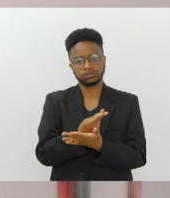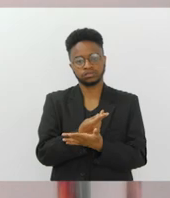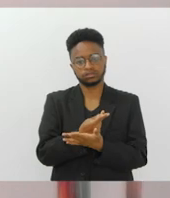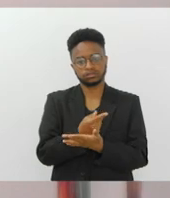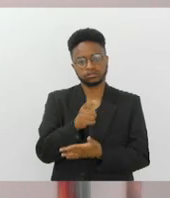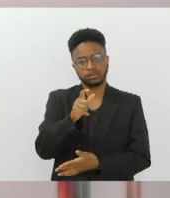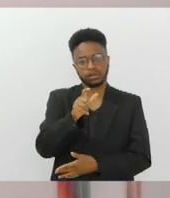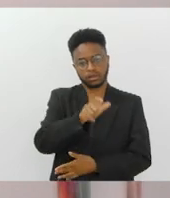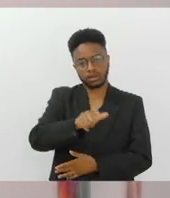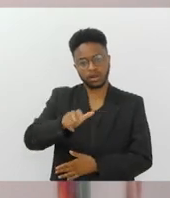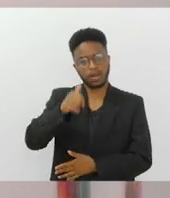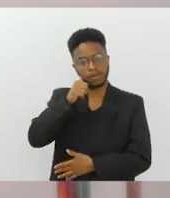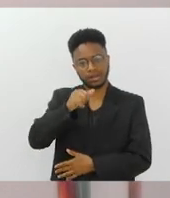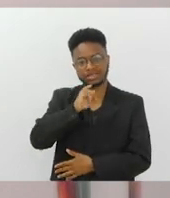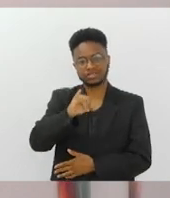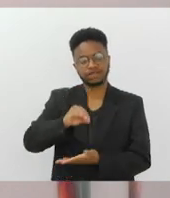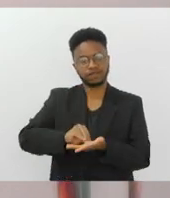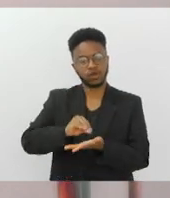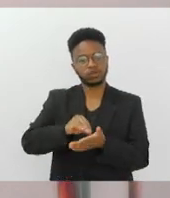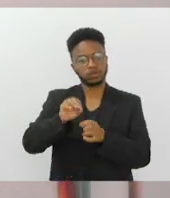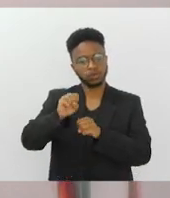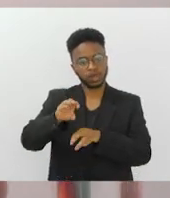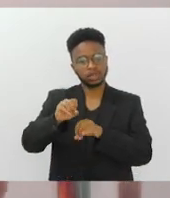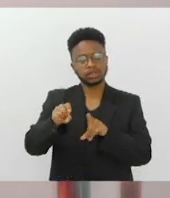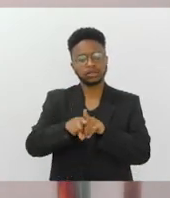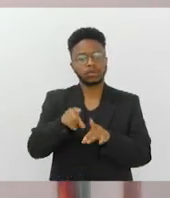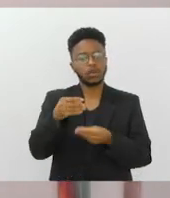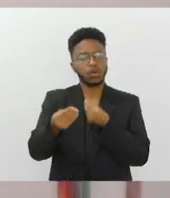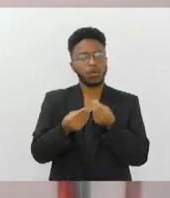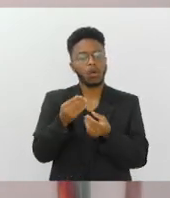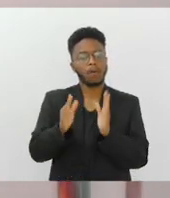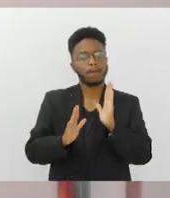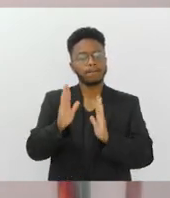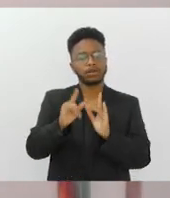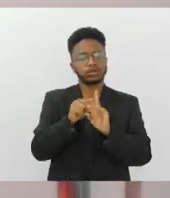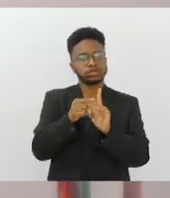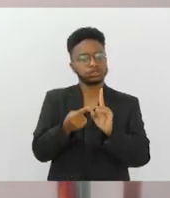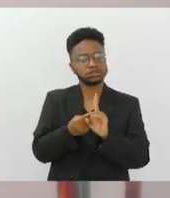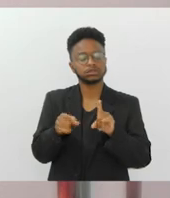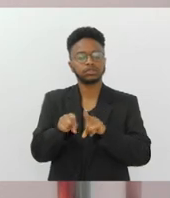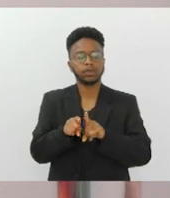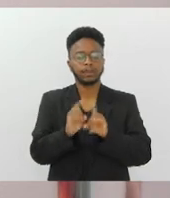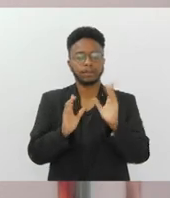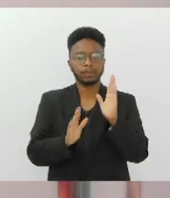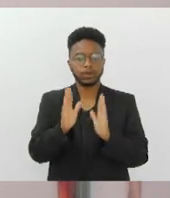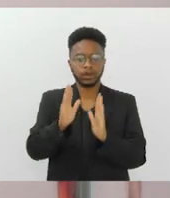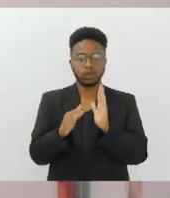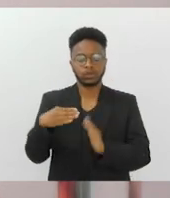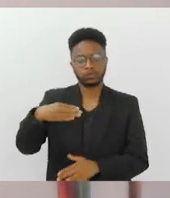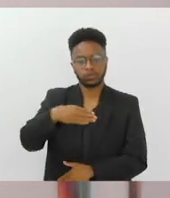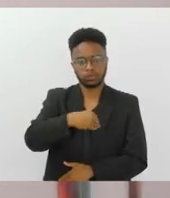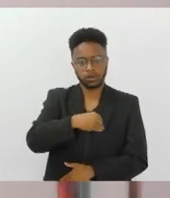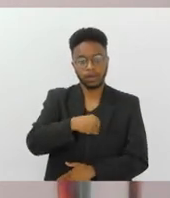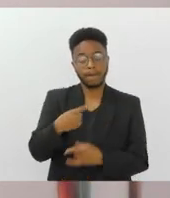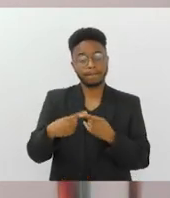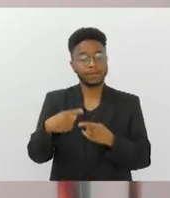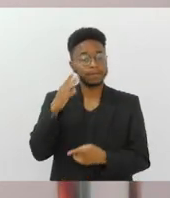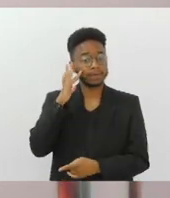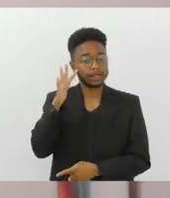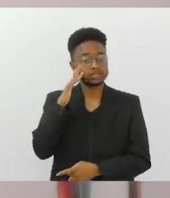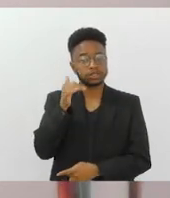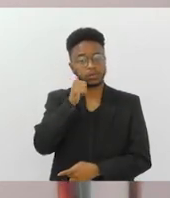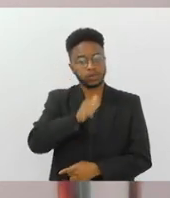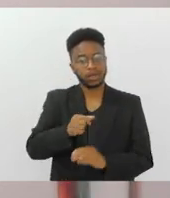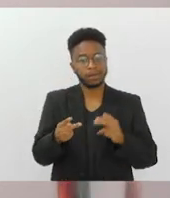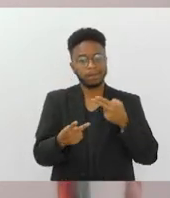mulheres que não receberam essa educação num processo de gestação, num processo de aleitamento. Imagina para uma mulher que se encontra privada